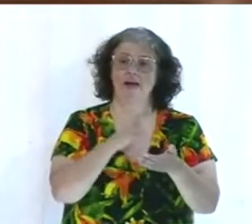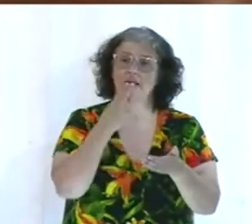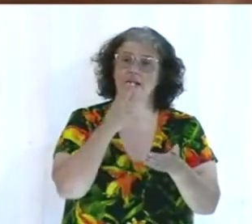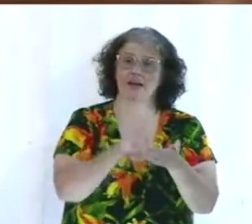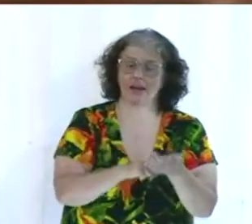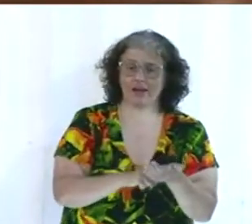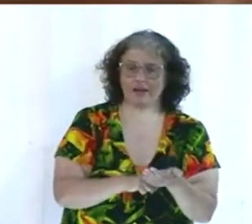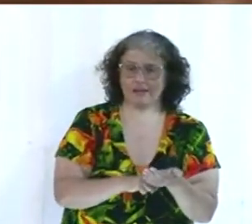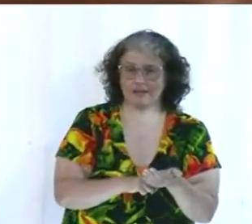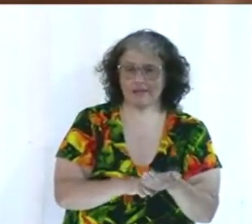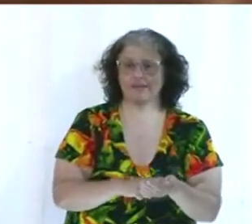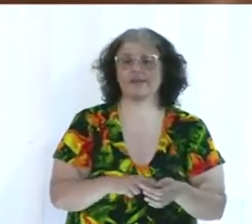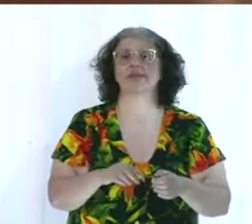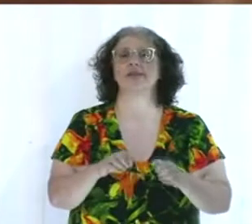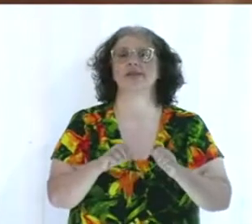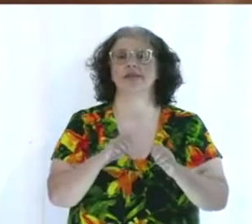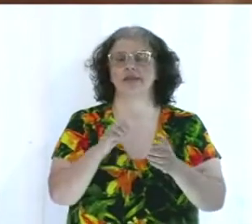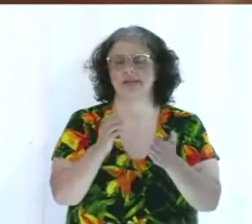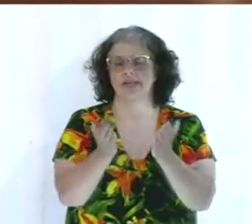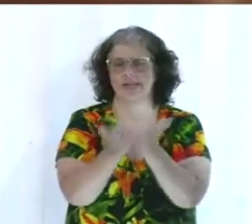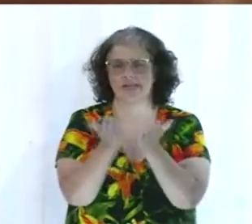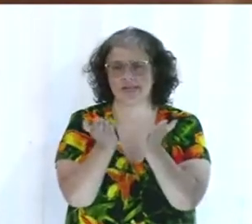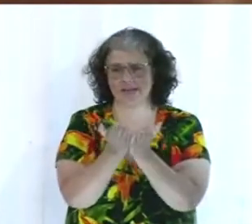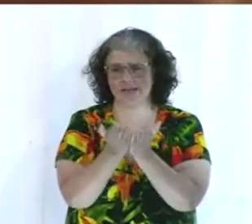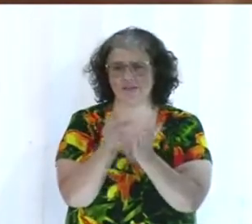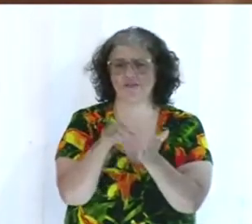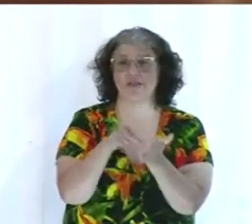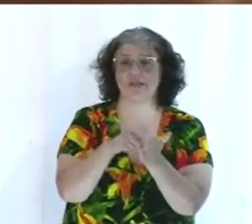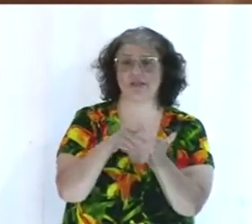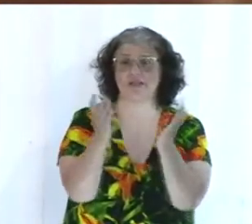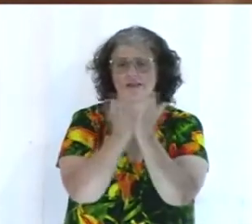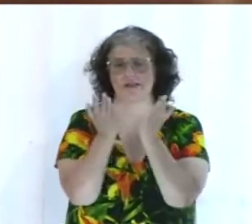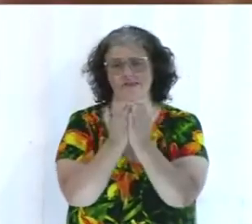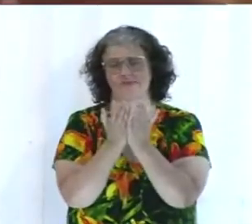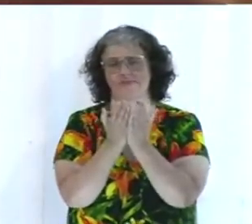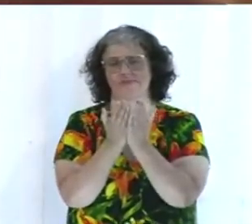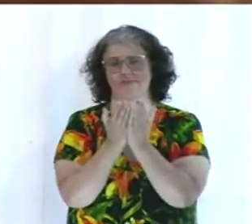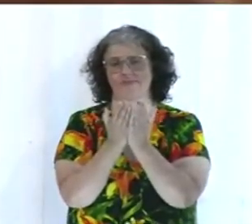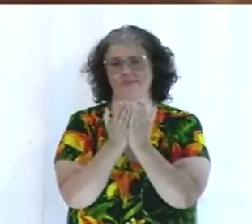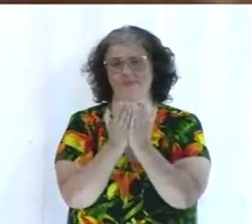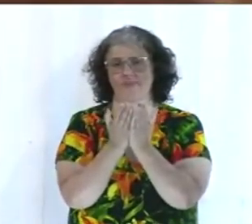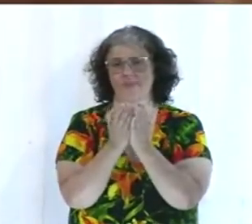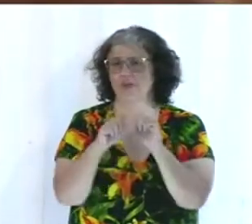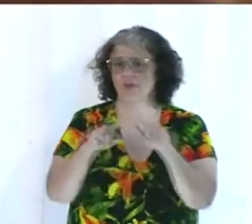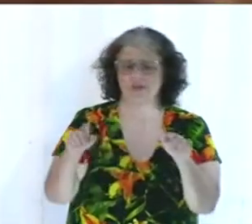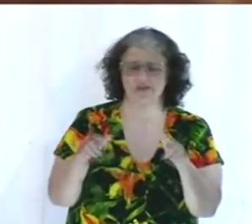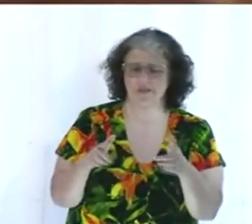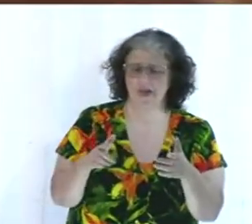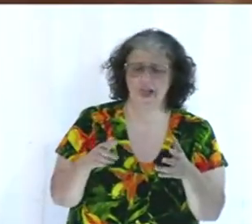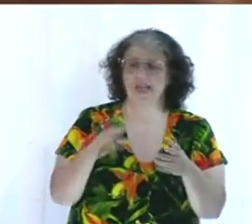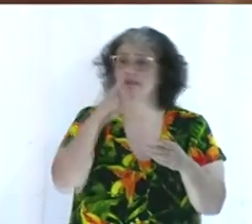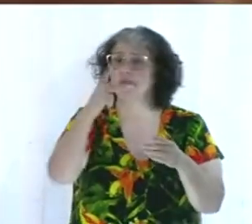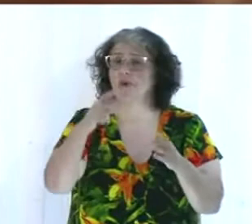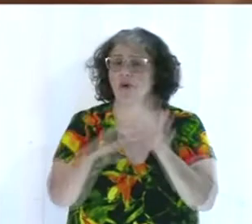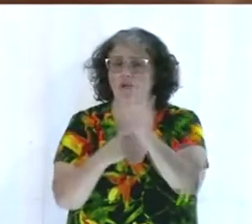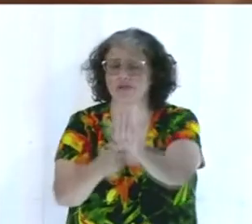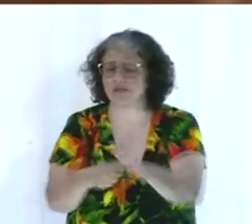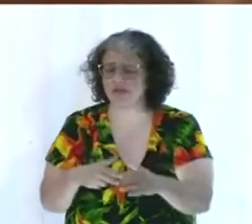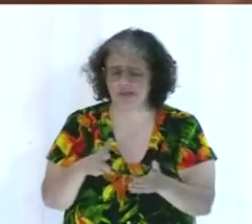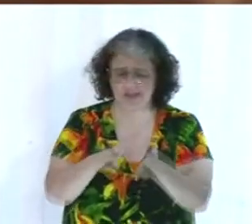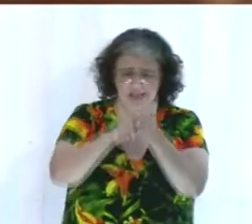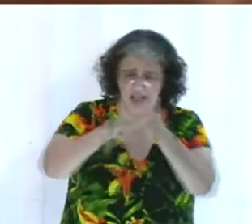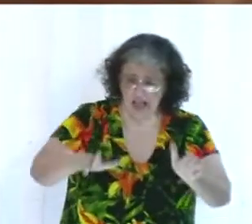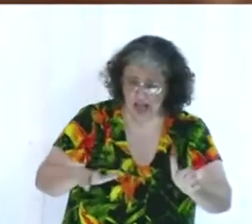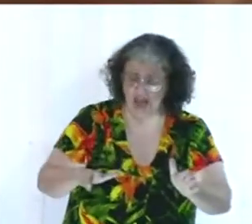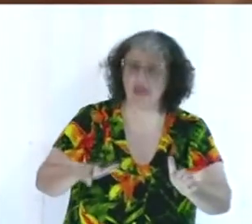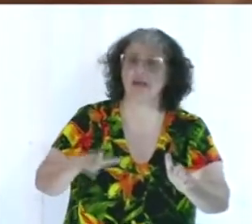à lei, nós não estamos mais debaixo do jugo da lei, no sentido daquelas ordenanças todas, porque tudo aquilo haveria de se cumprir